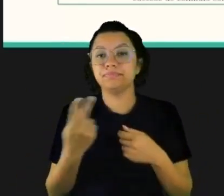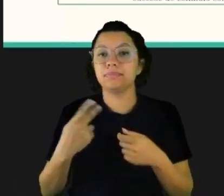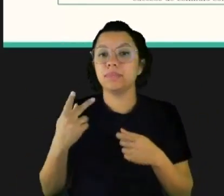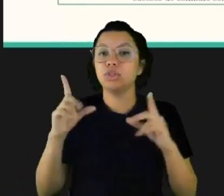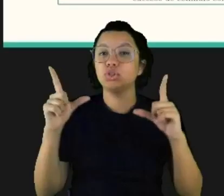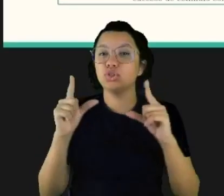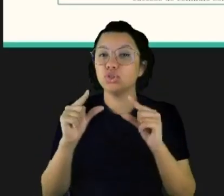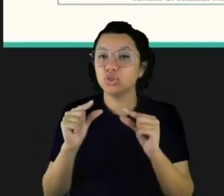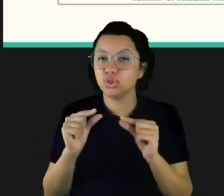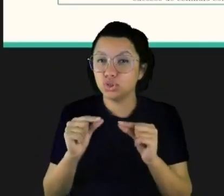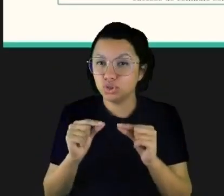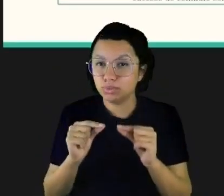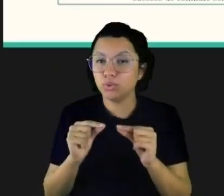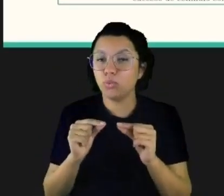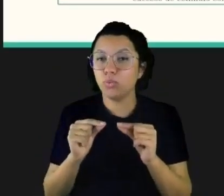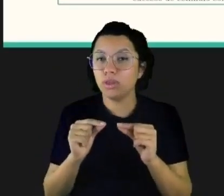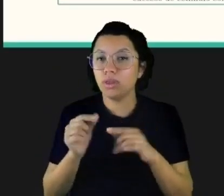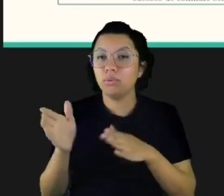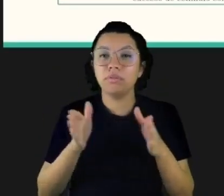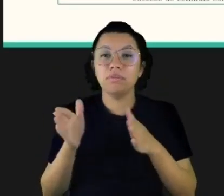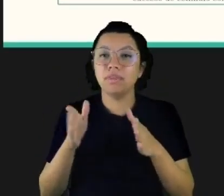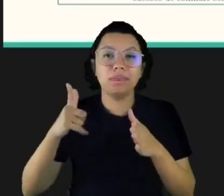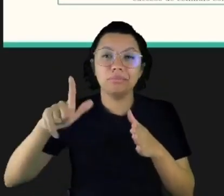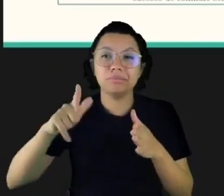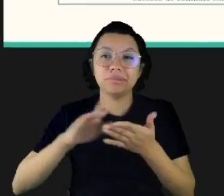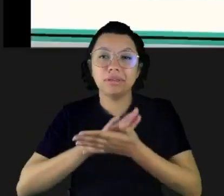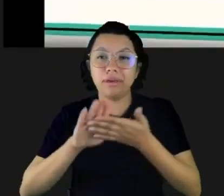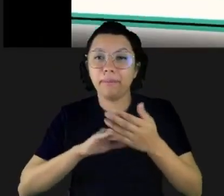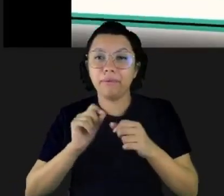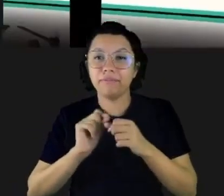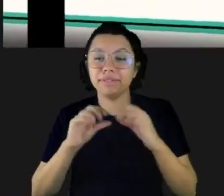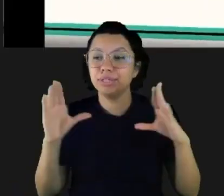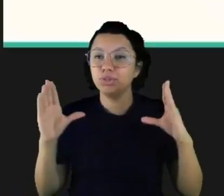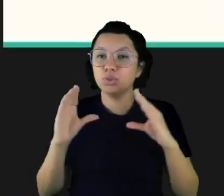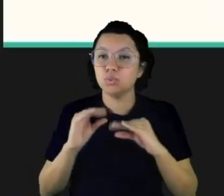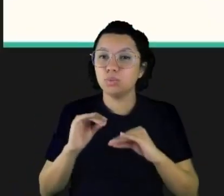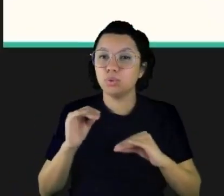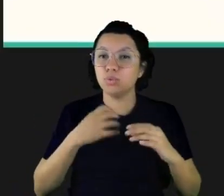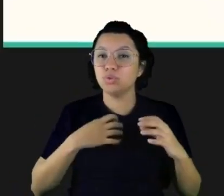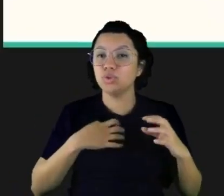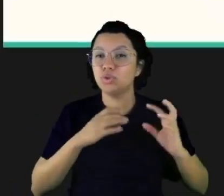a ociosidade e reduzir o sentimento de medo e insegurança.